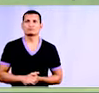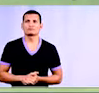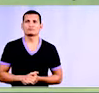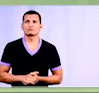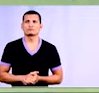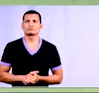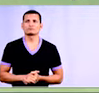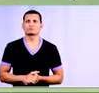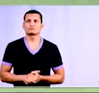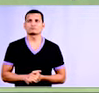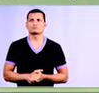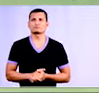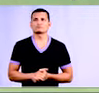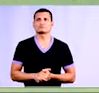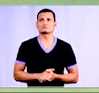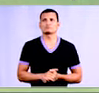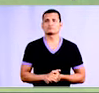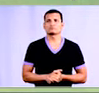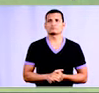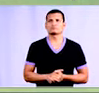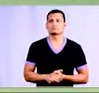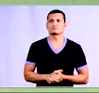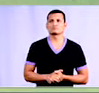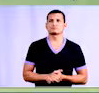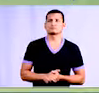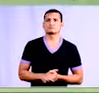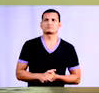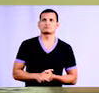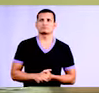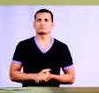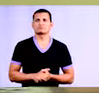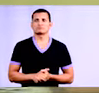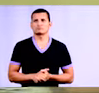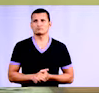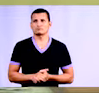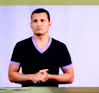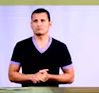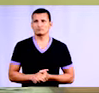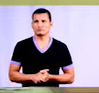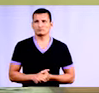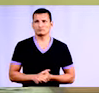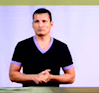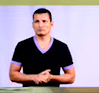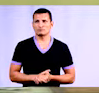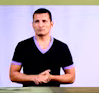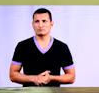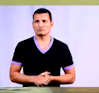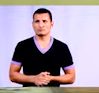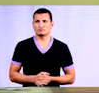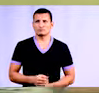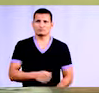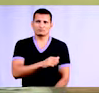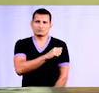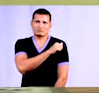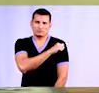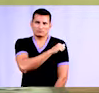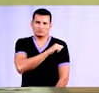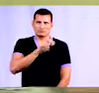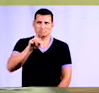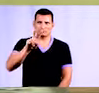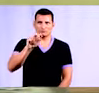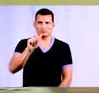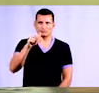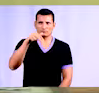questão, professor. Eu só queria colocar, professora, que registrar aqui que a aluna Vanise, de